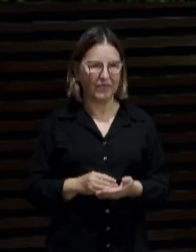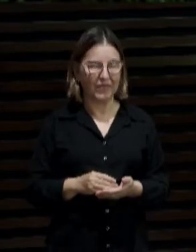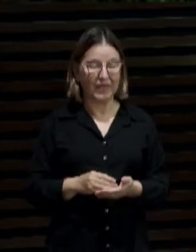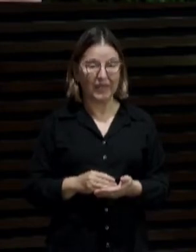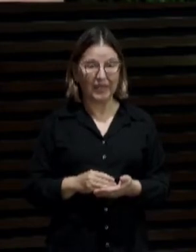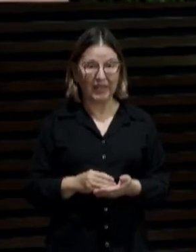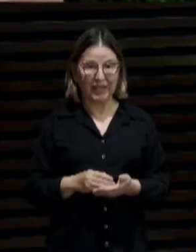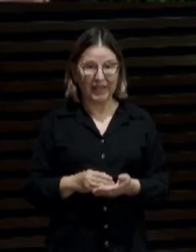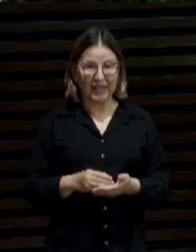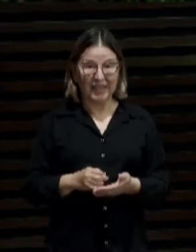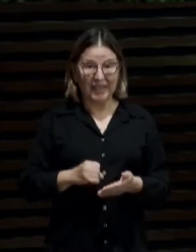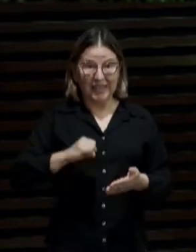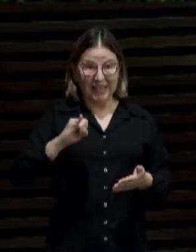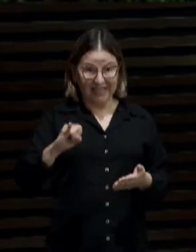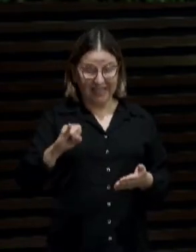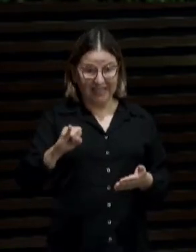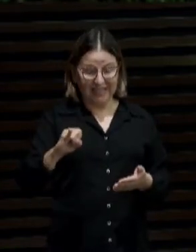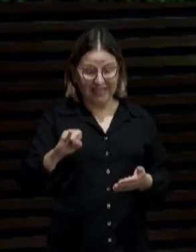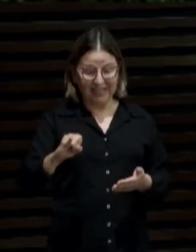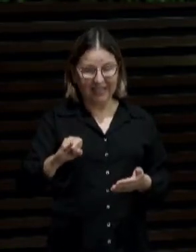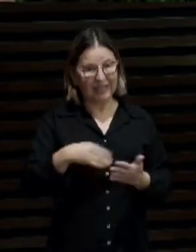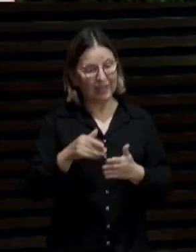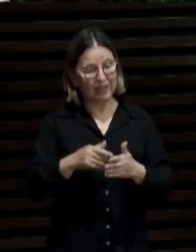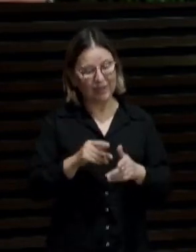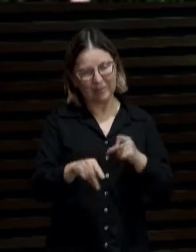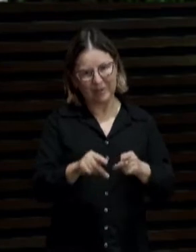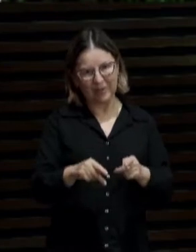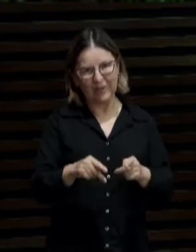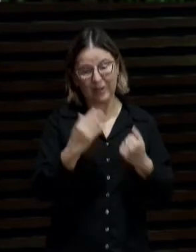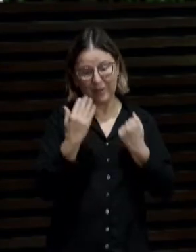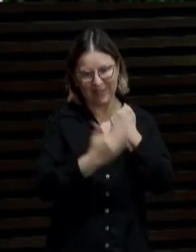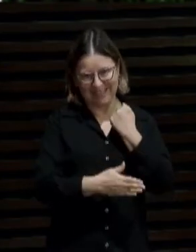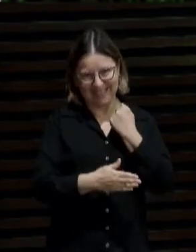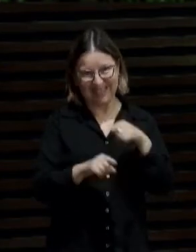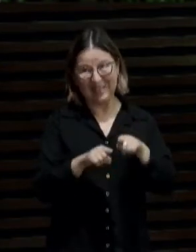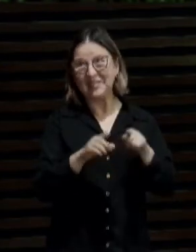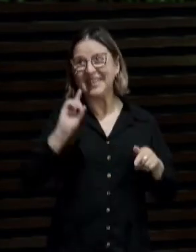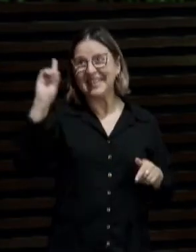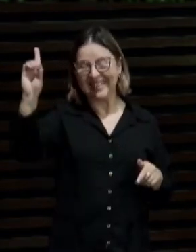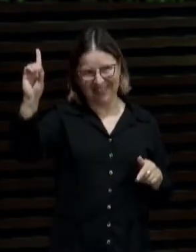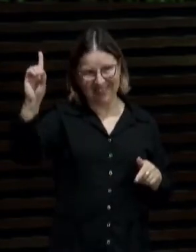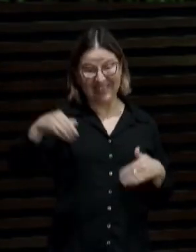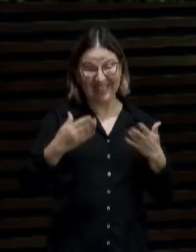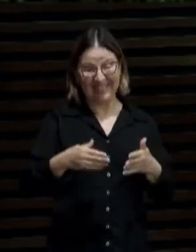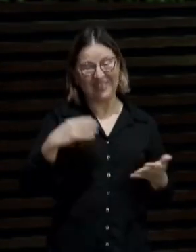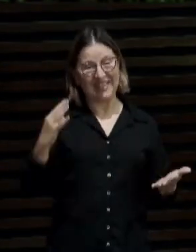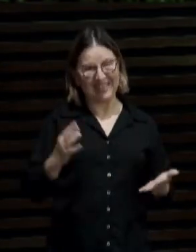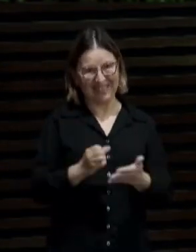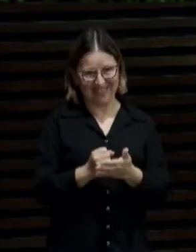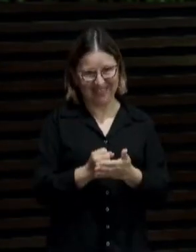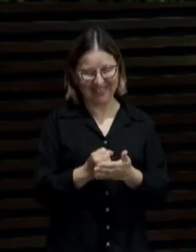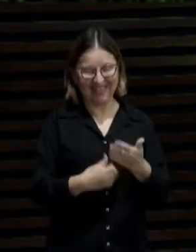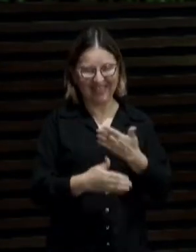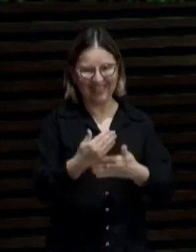que Deus proveu. Que Cristo fez a obra, e isso foi suficiente.